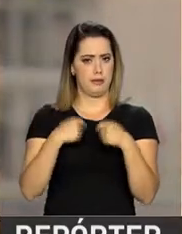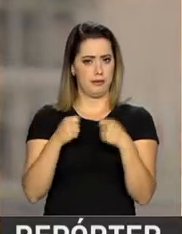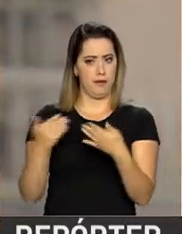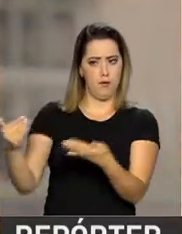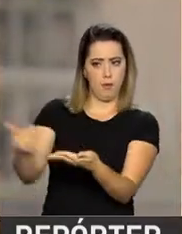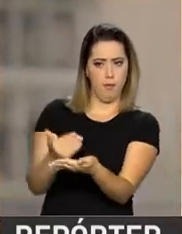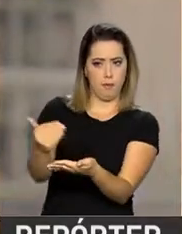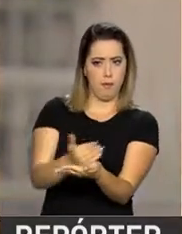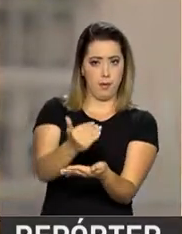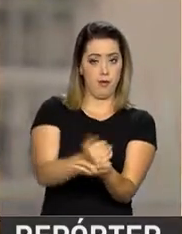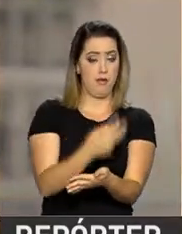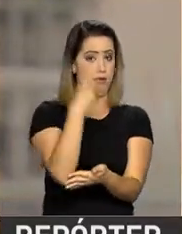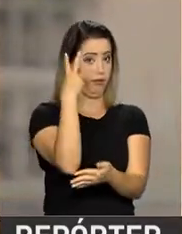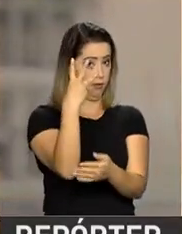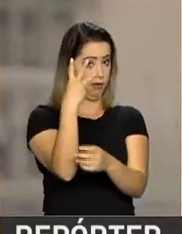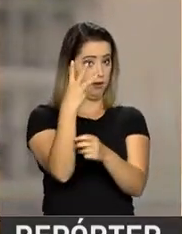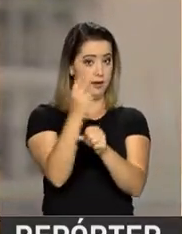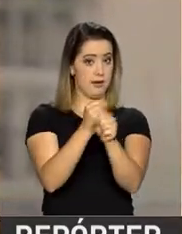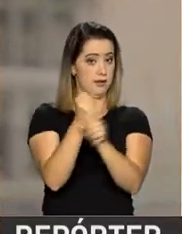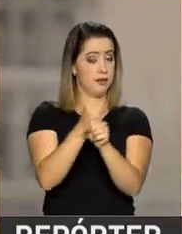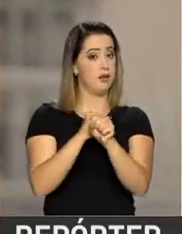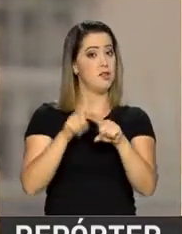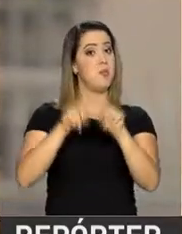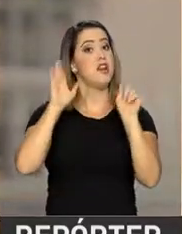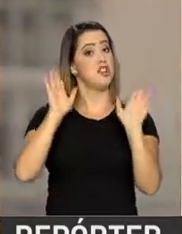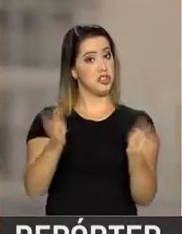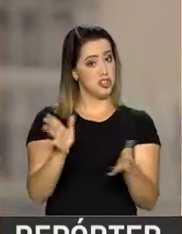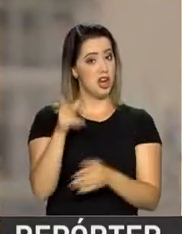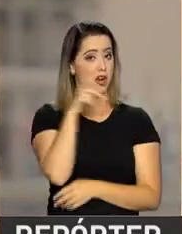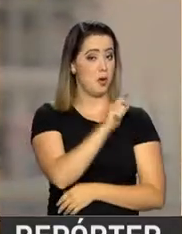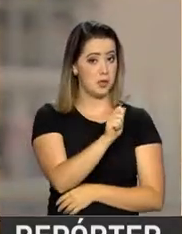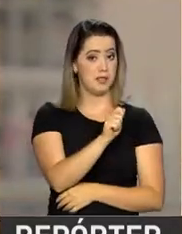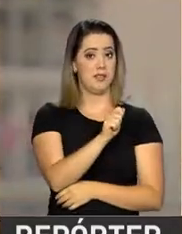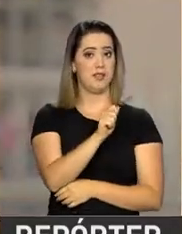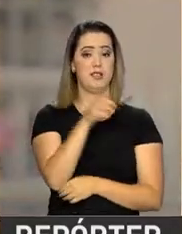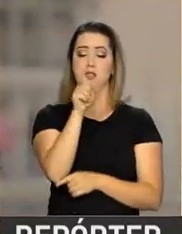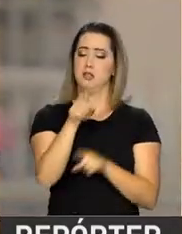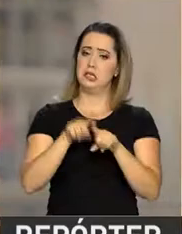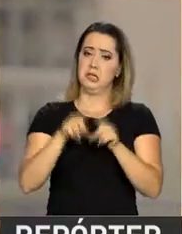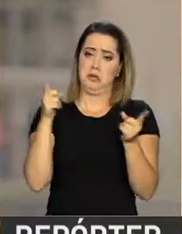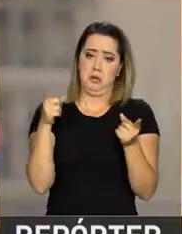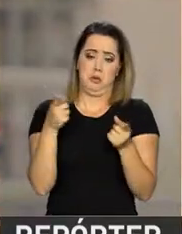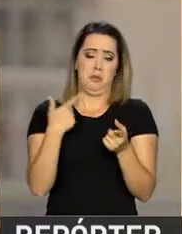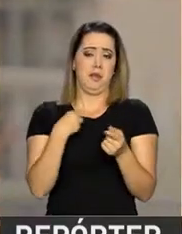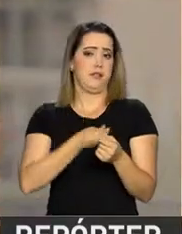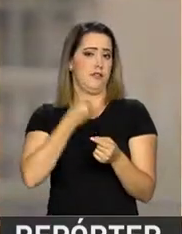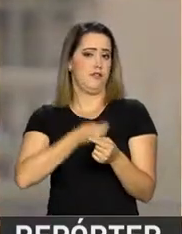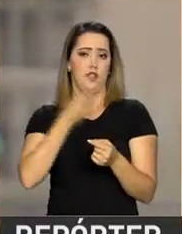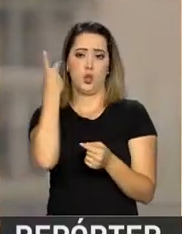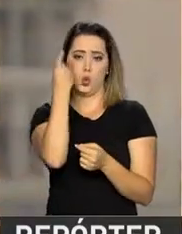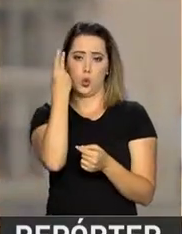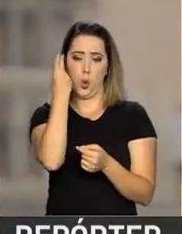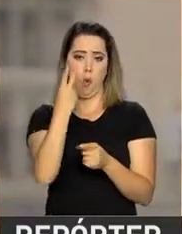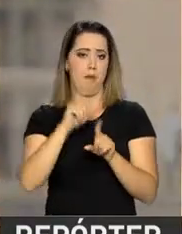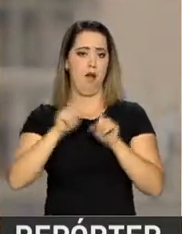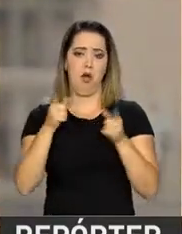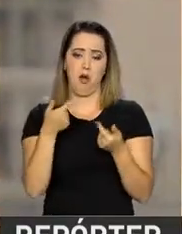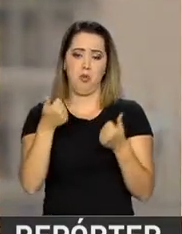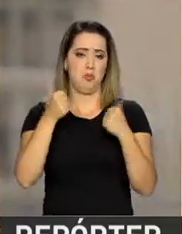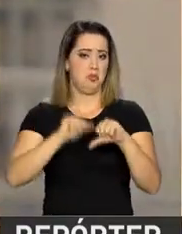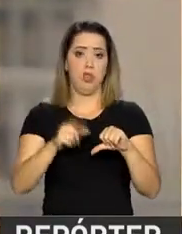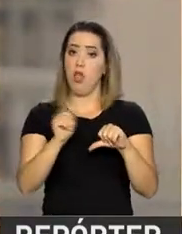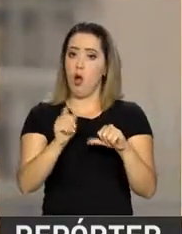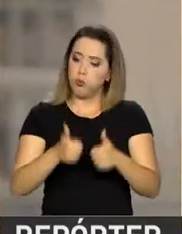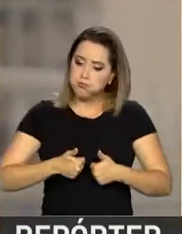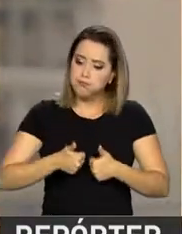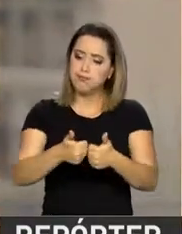no e conseguir juntar esse orçamento e nem por causa disso eu concebo deixei de fazer as